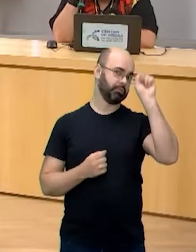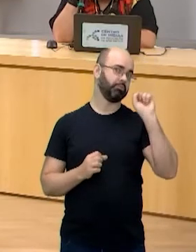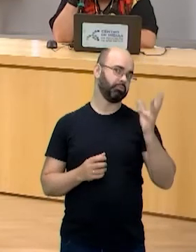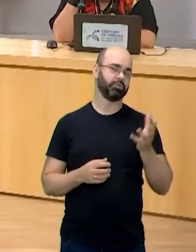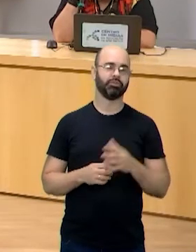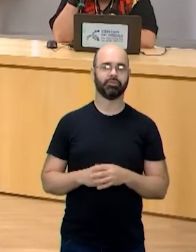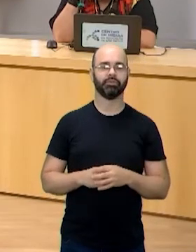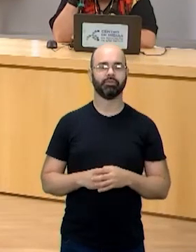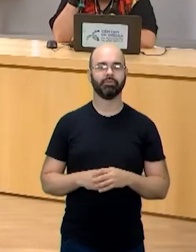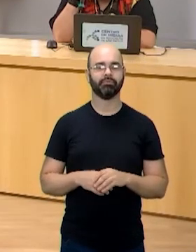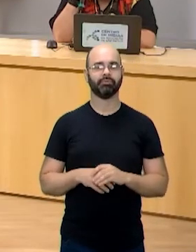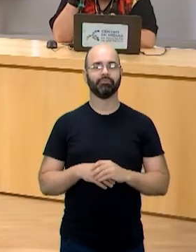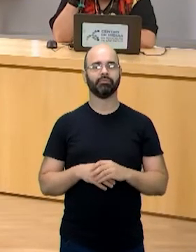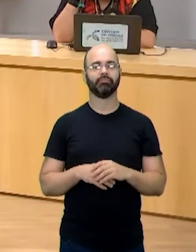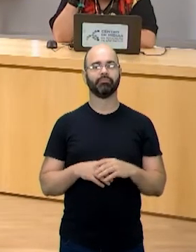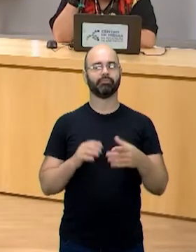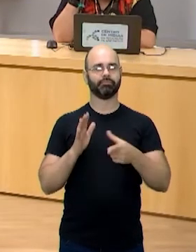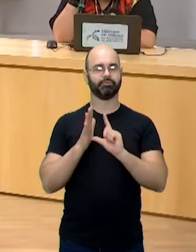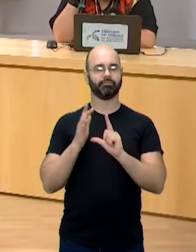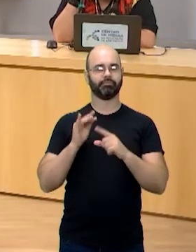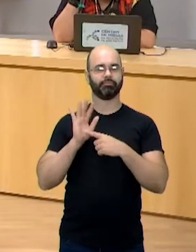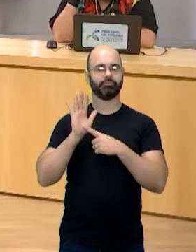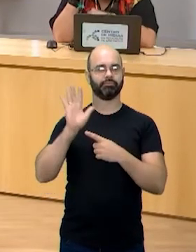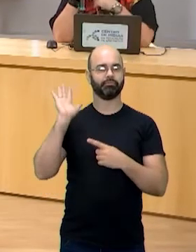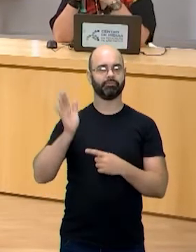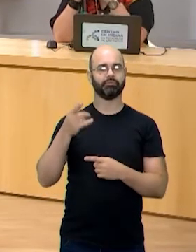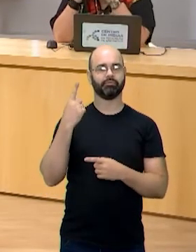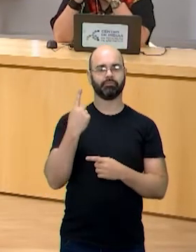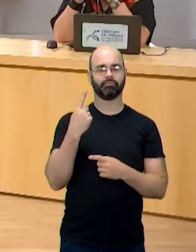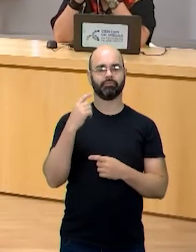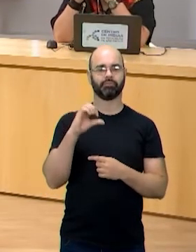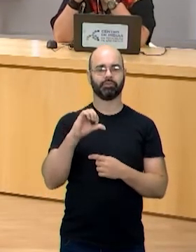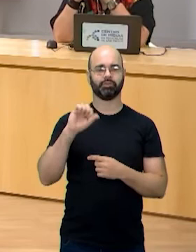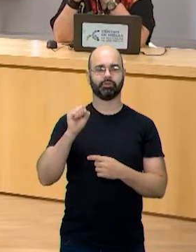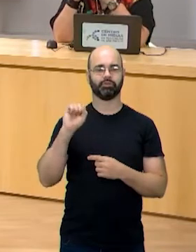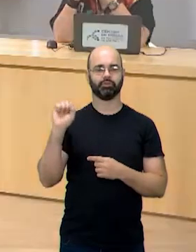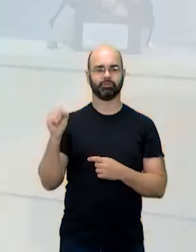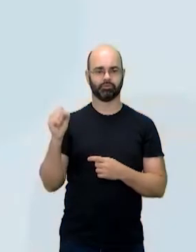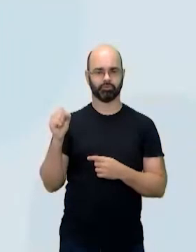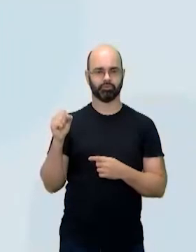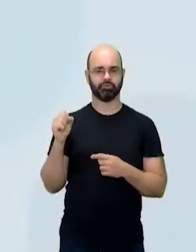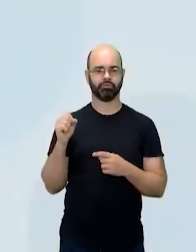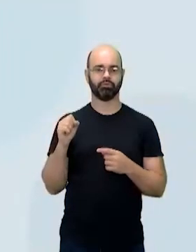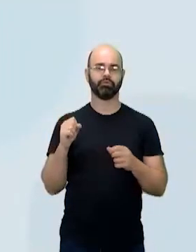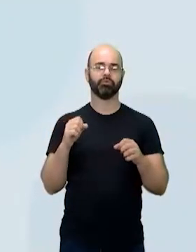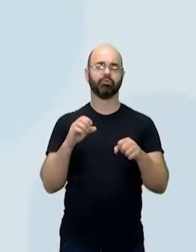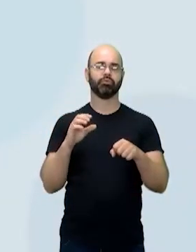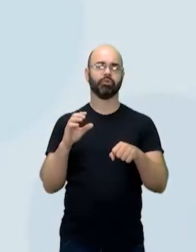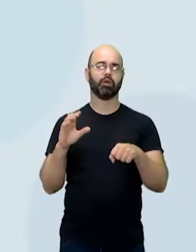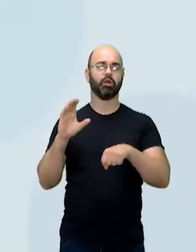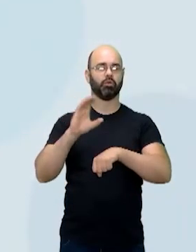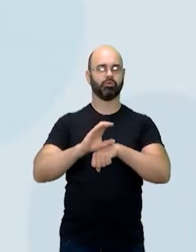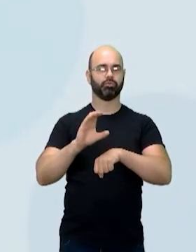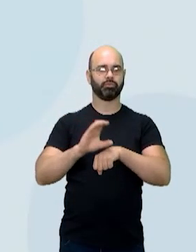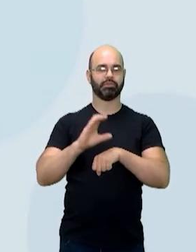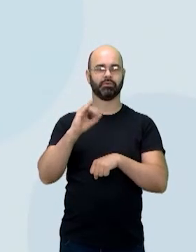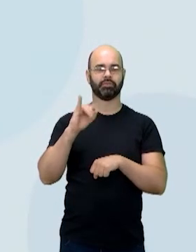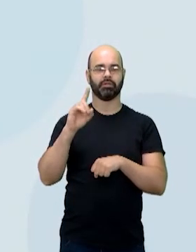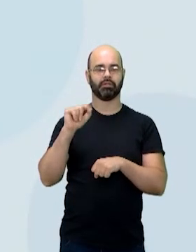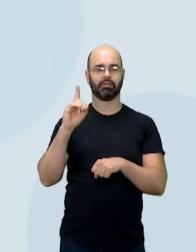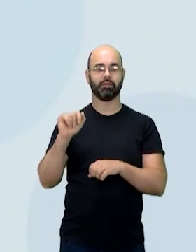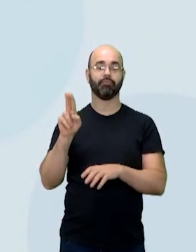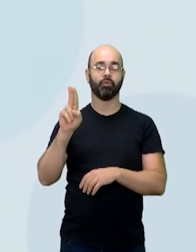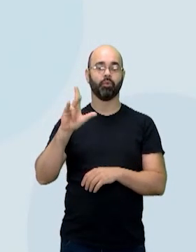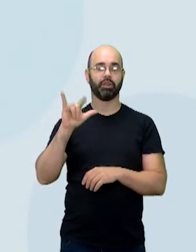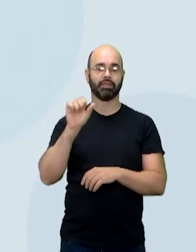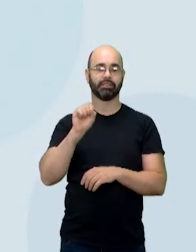O Russão já tinha trazido a Constituição de 88, a Constituição Cidadã, e o papel do Ulisses